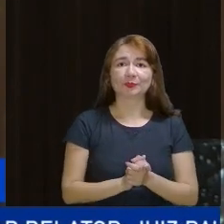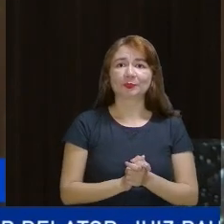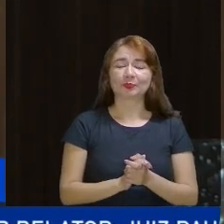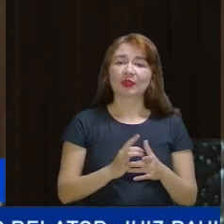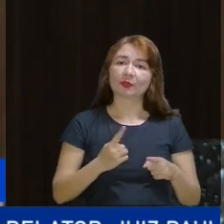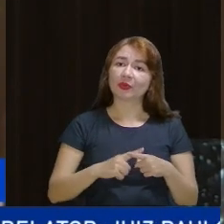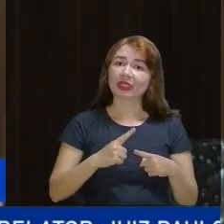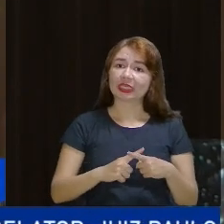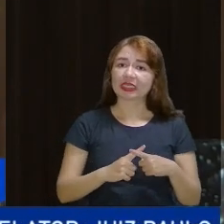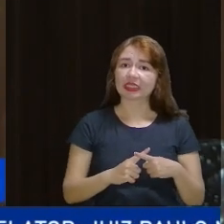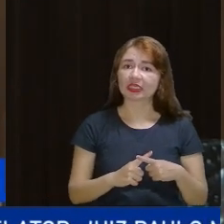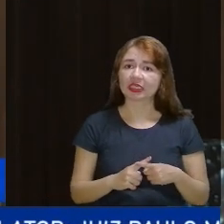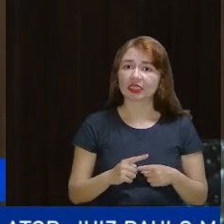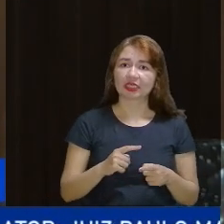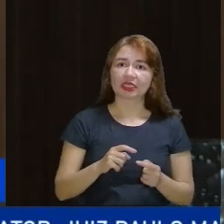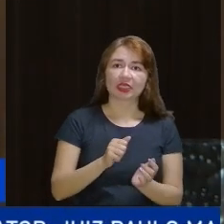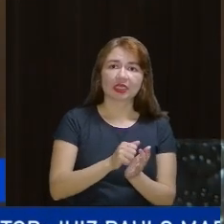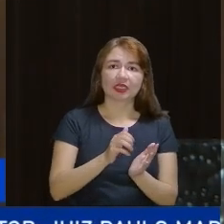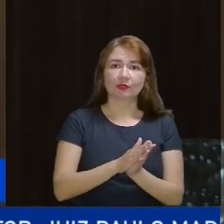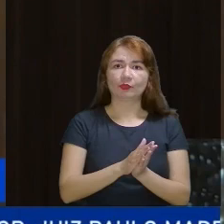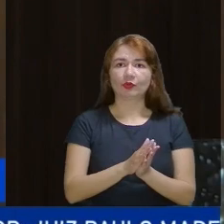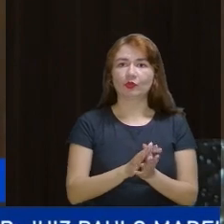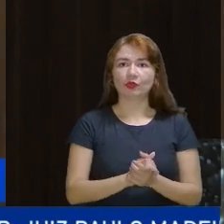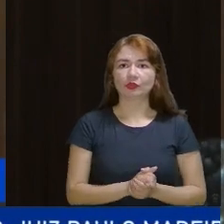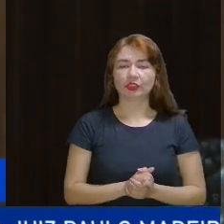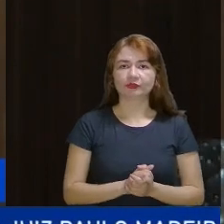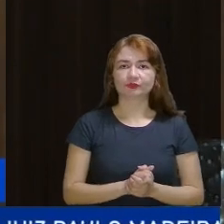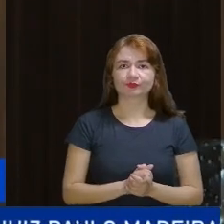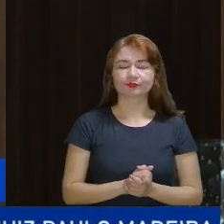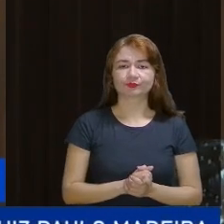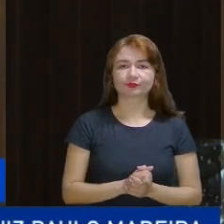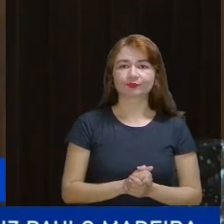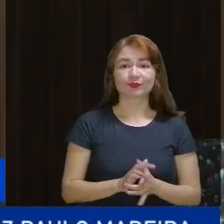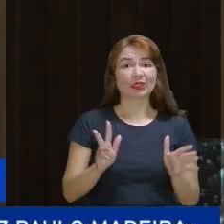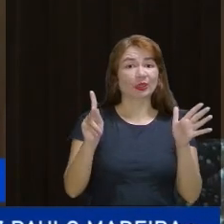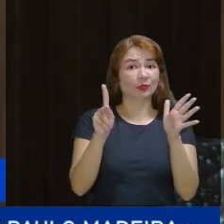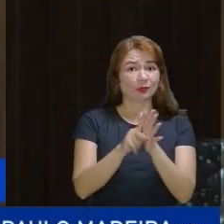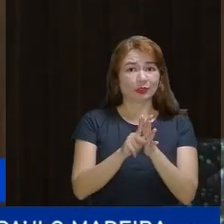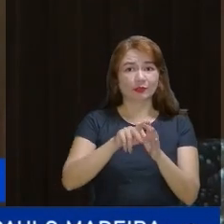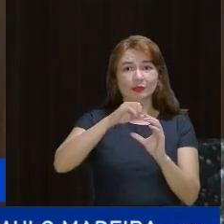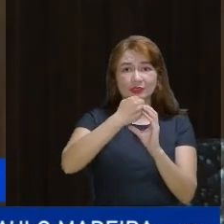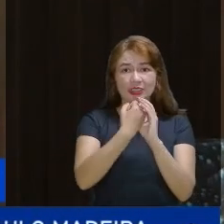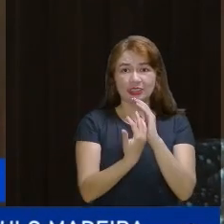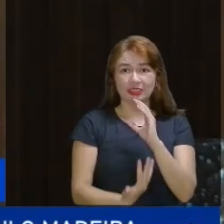multa pelo caráter manifestamente protelatório dos embargos de declaração.